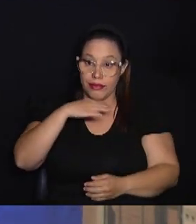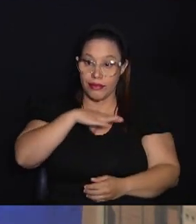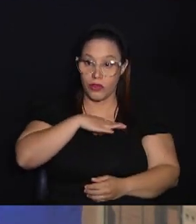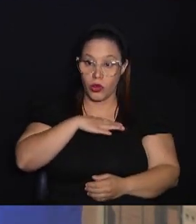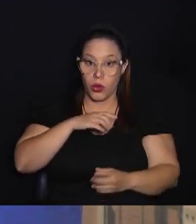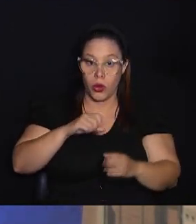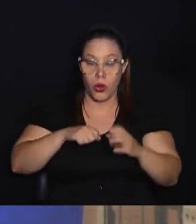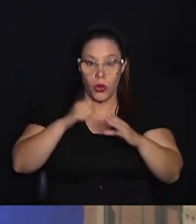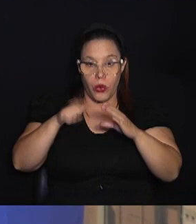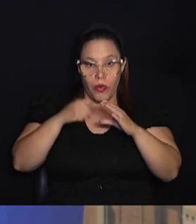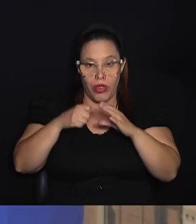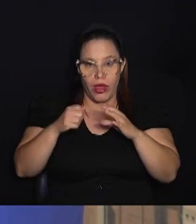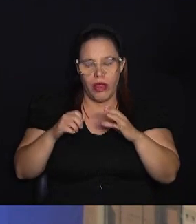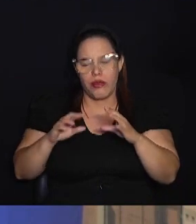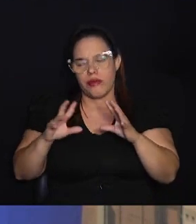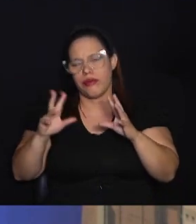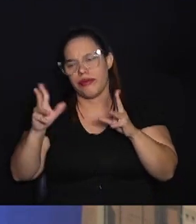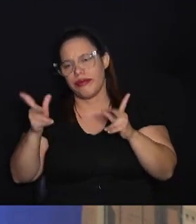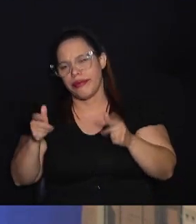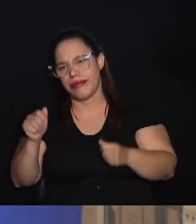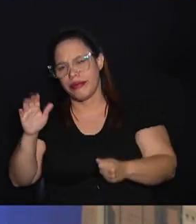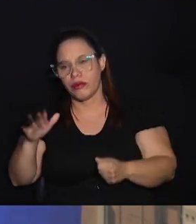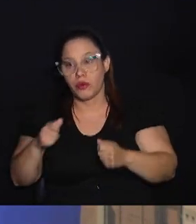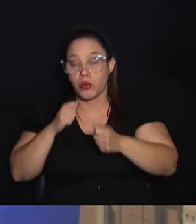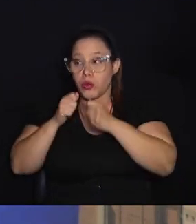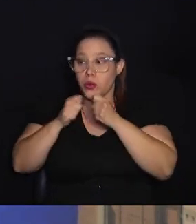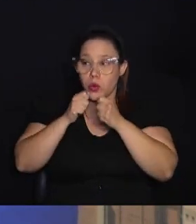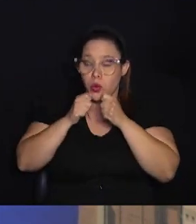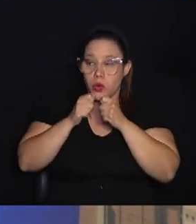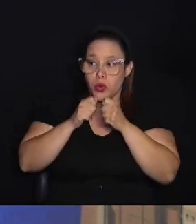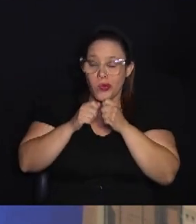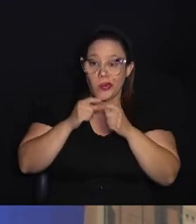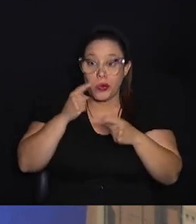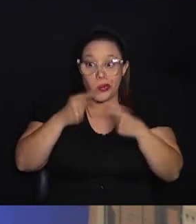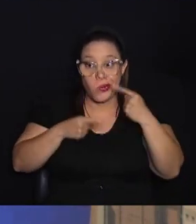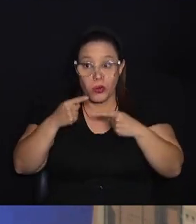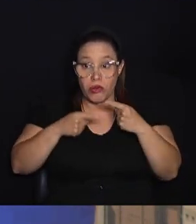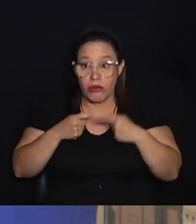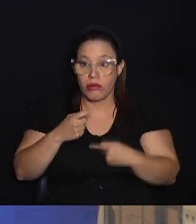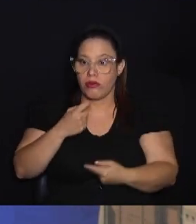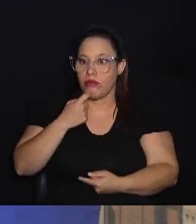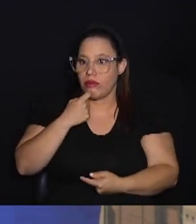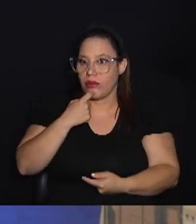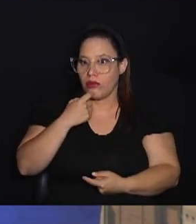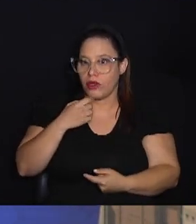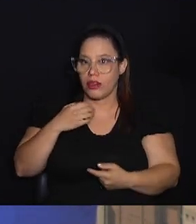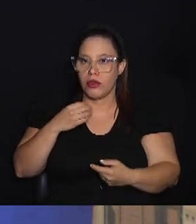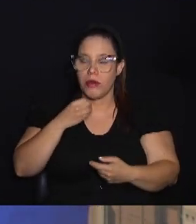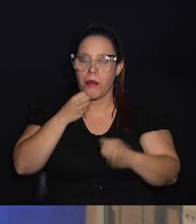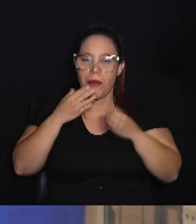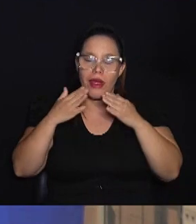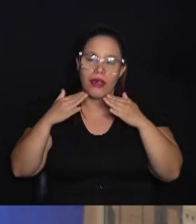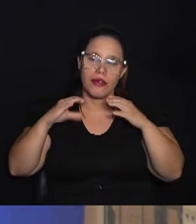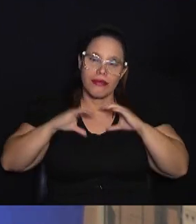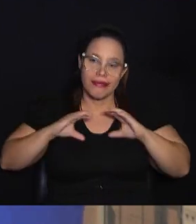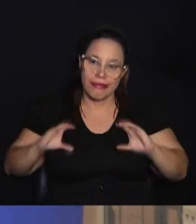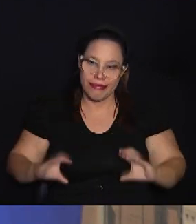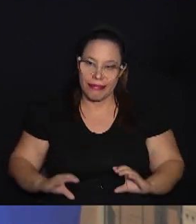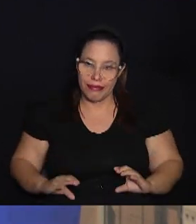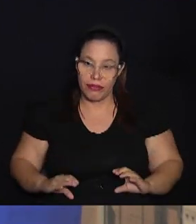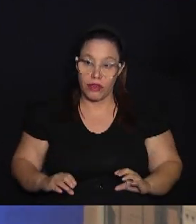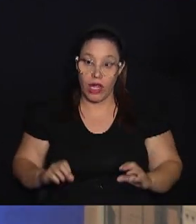que Todas As Tardes traz entrevistas debates sobre Campinas sobre bem-estar comportamento